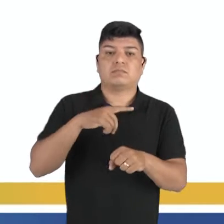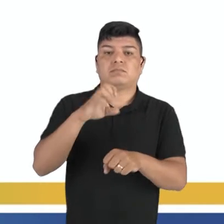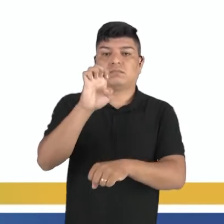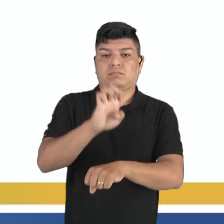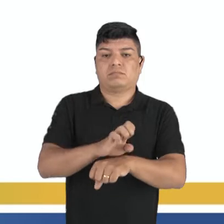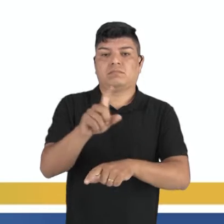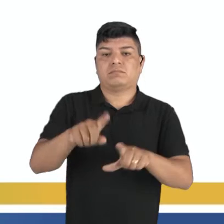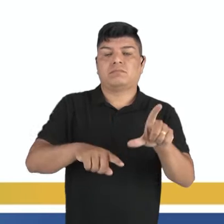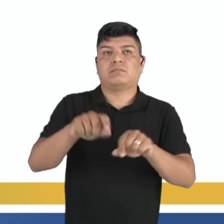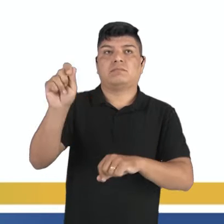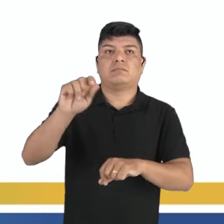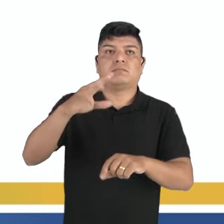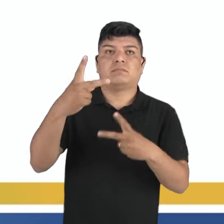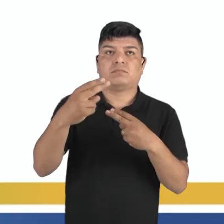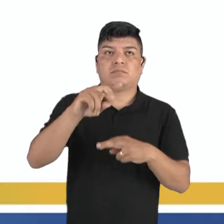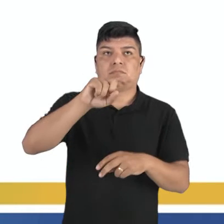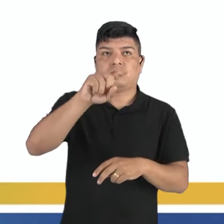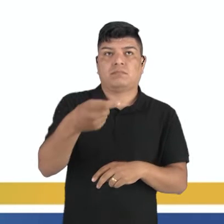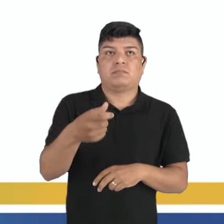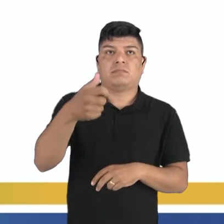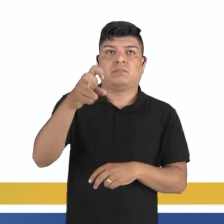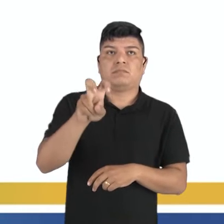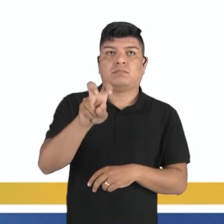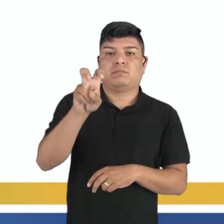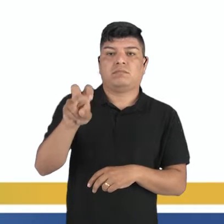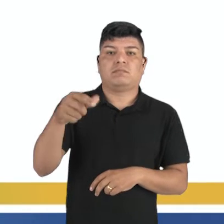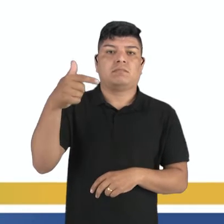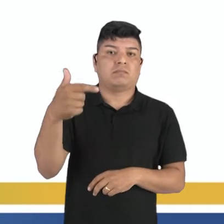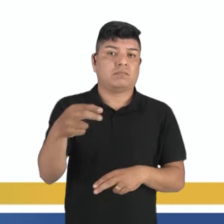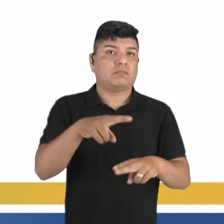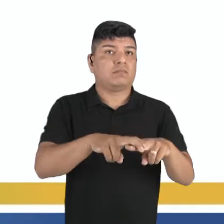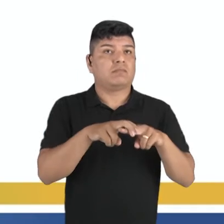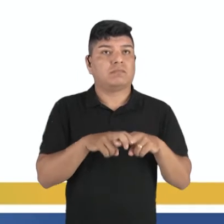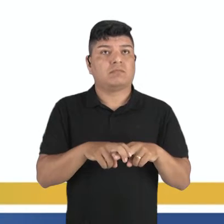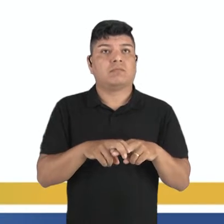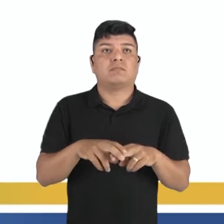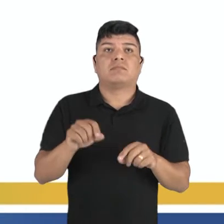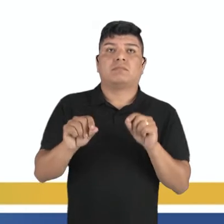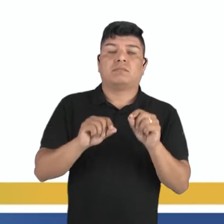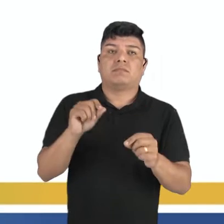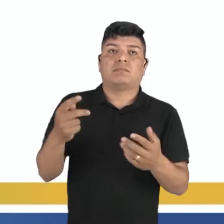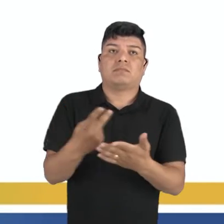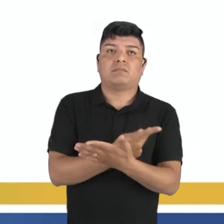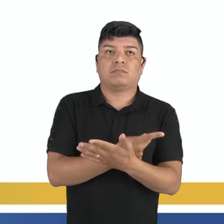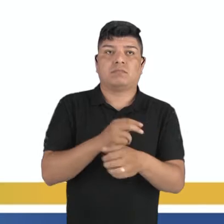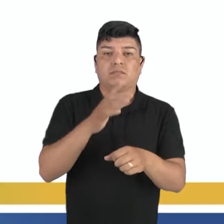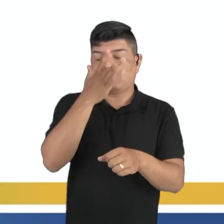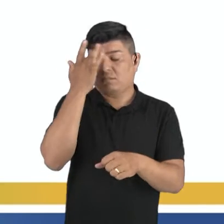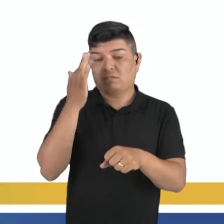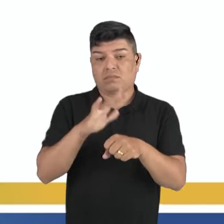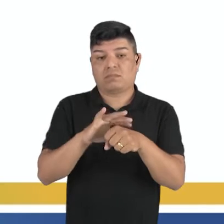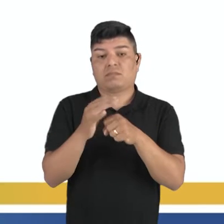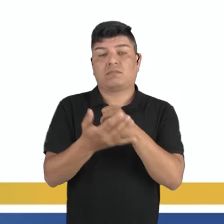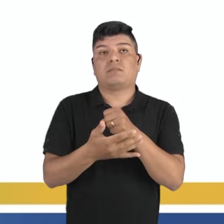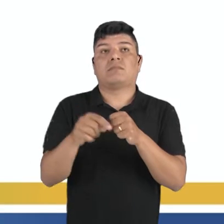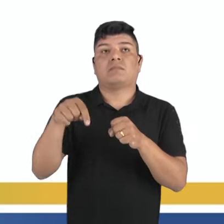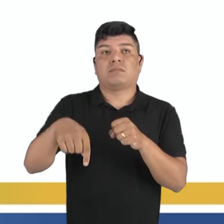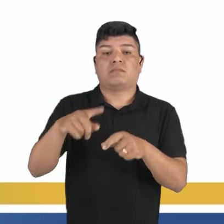até então, que é igual a 1.552, né? Portanto, a média de casos confirmados